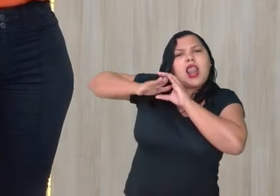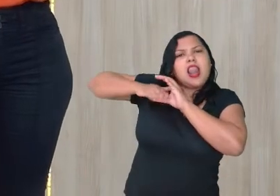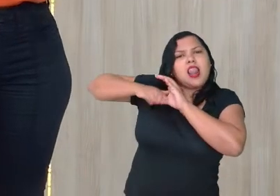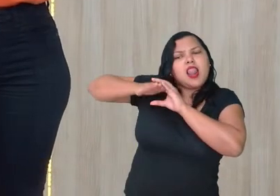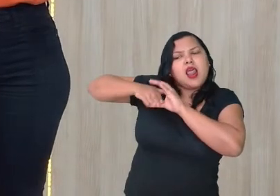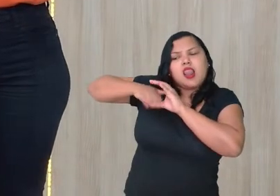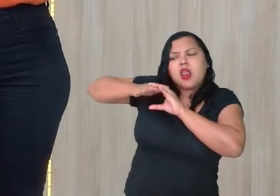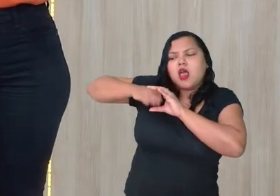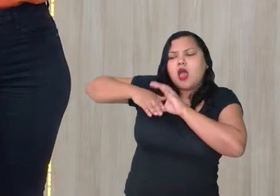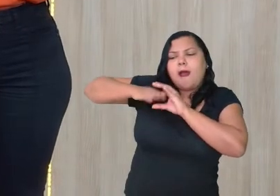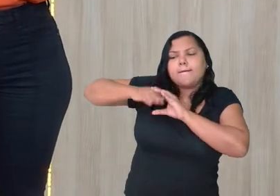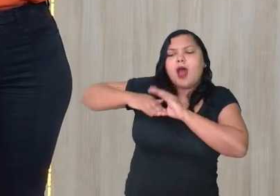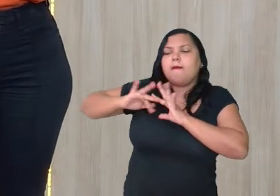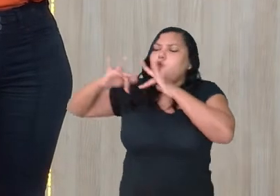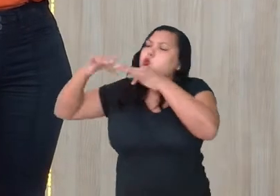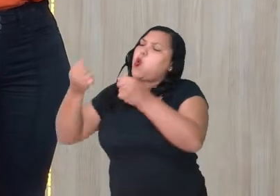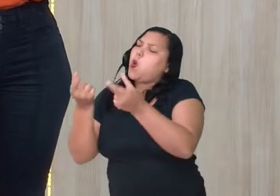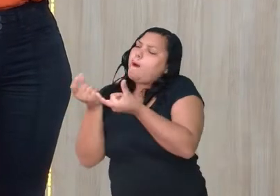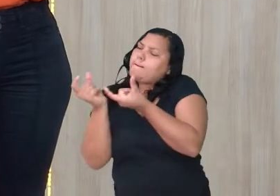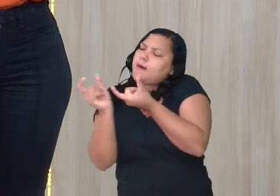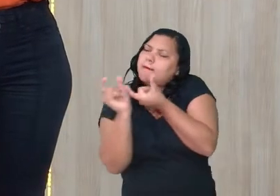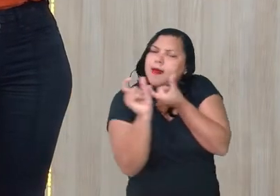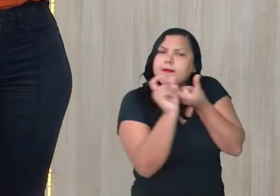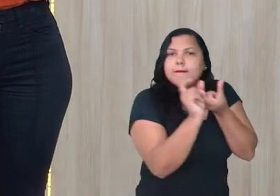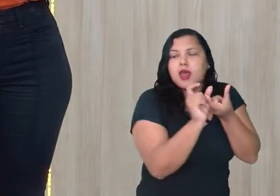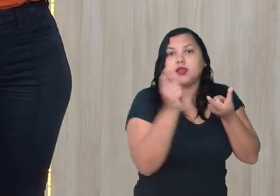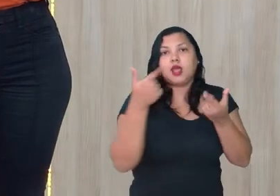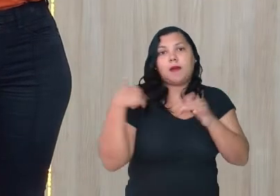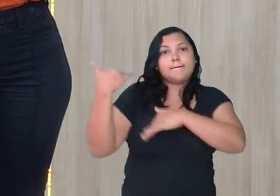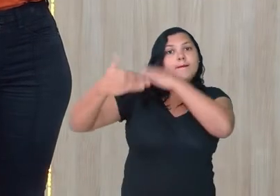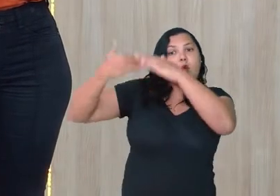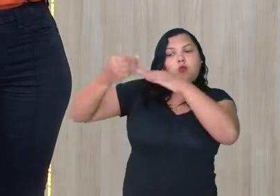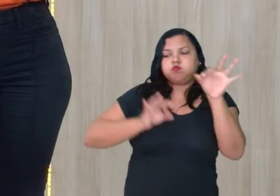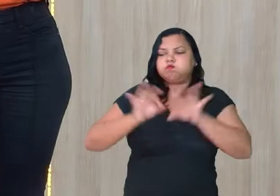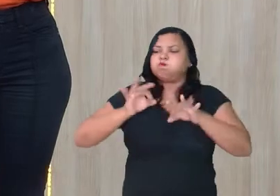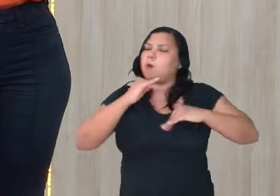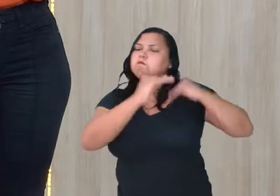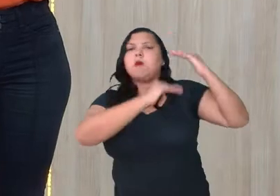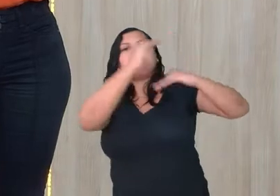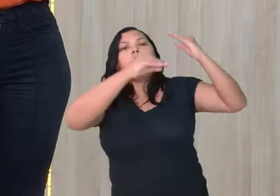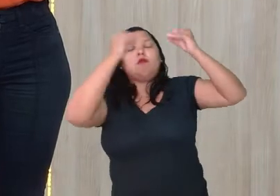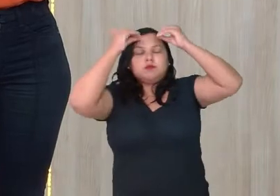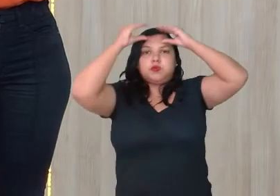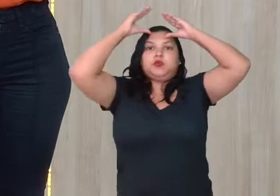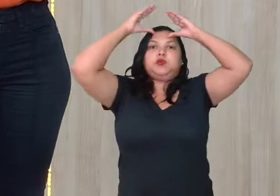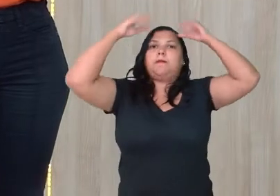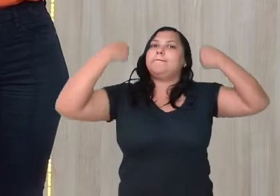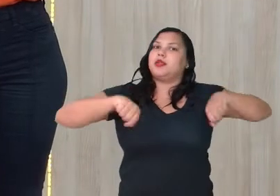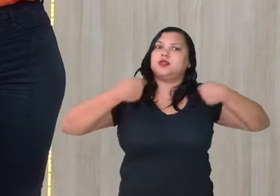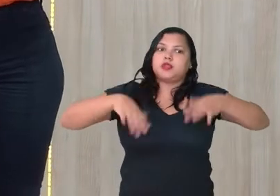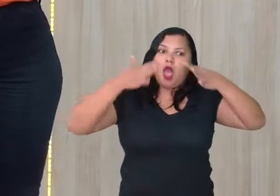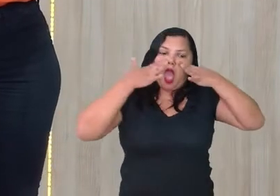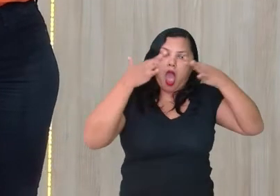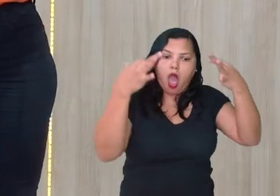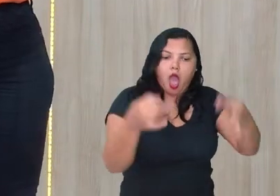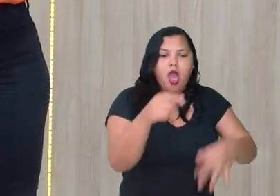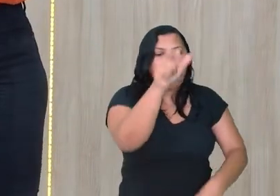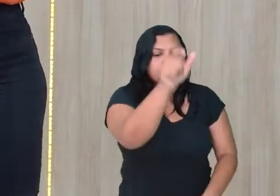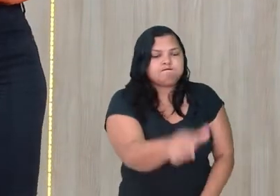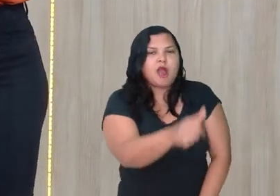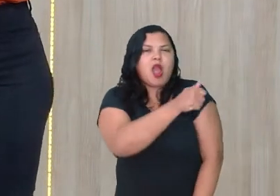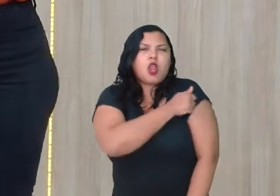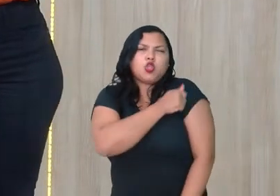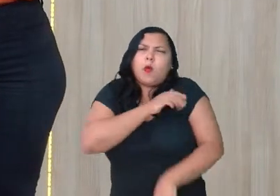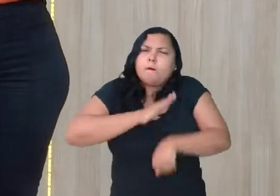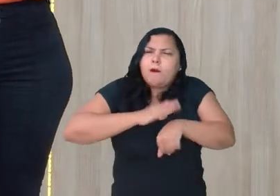né, sílabas. Então, quando a gente está nesse processo de construção, a gente precisa estar muito atenta a isso. E quando a criança